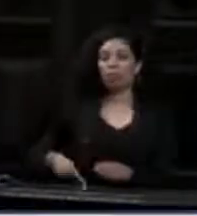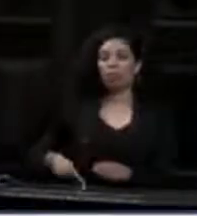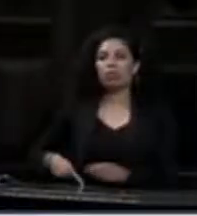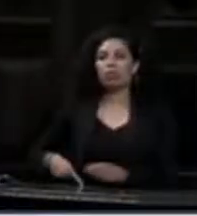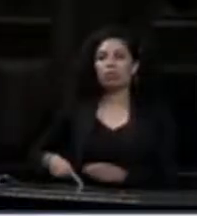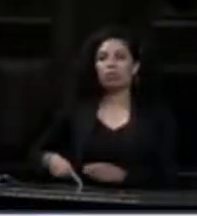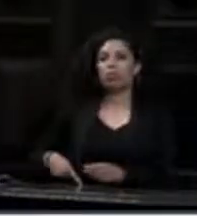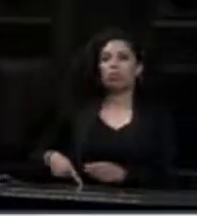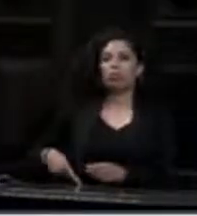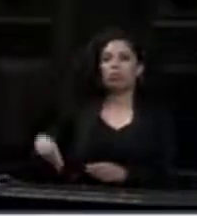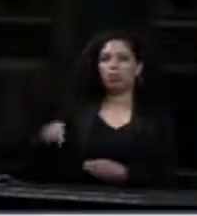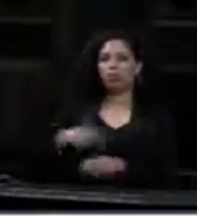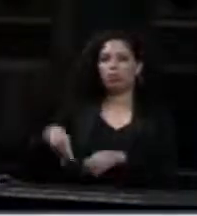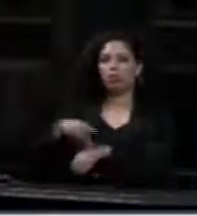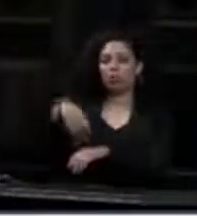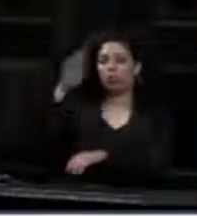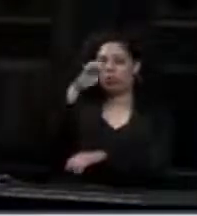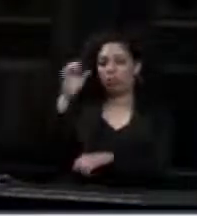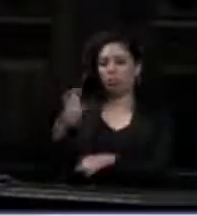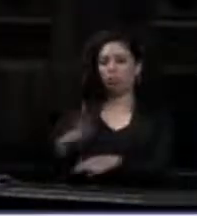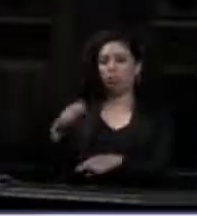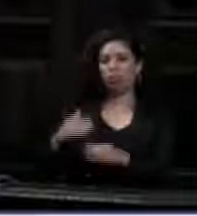nesse país